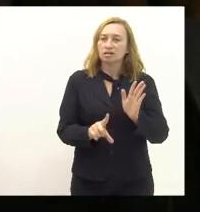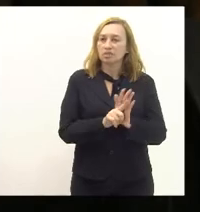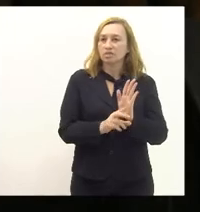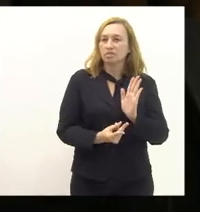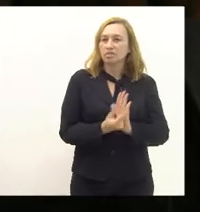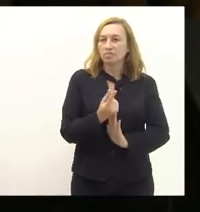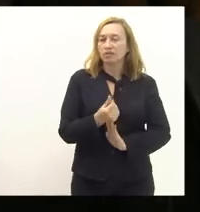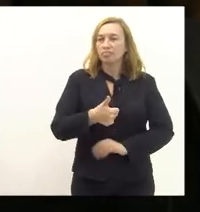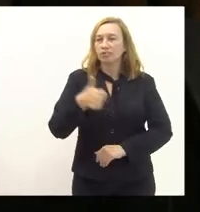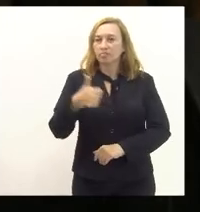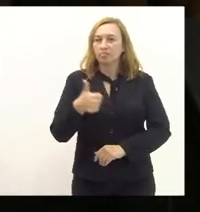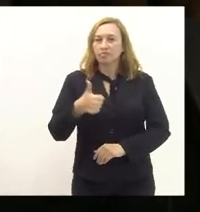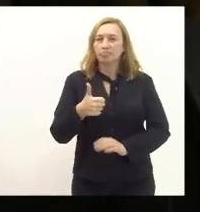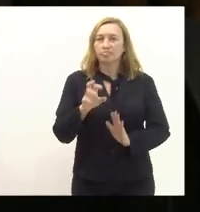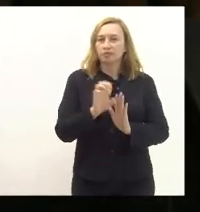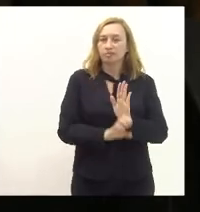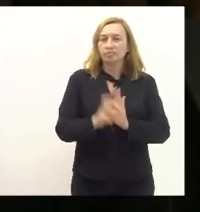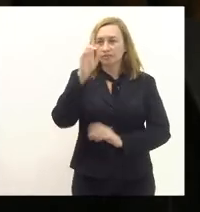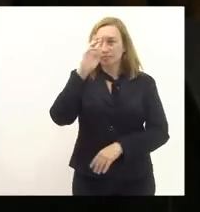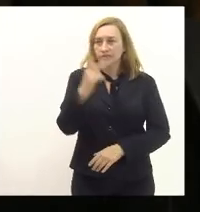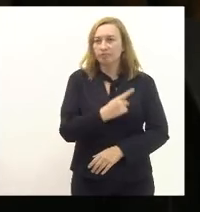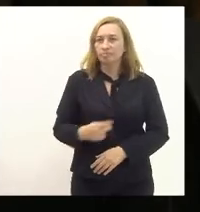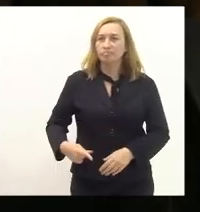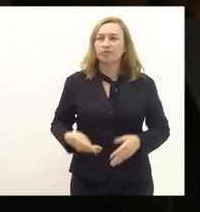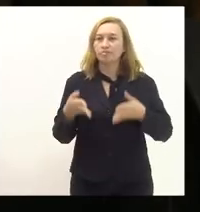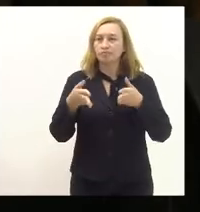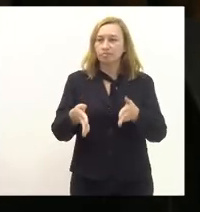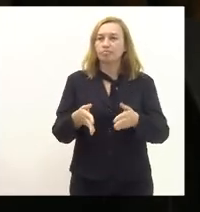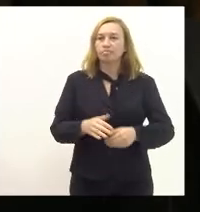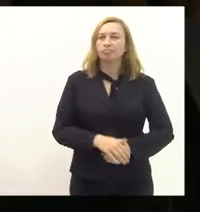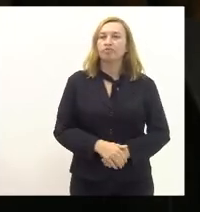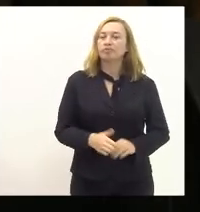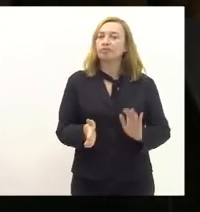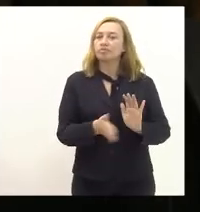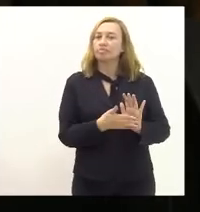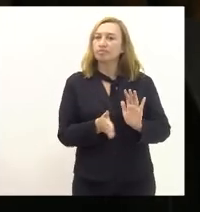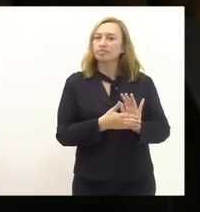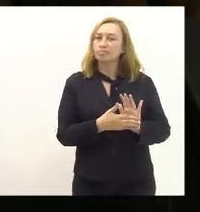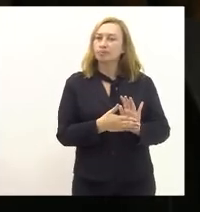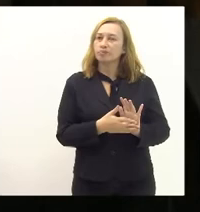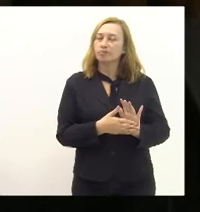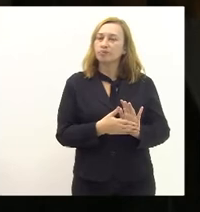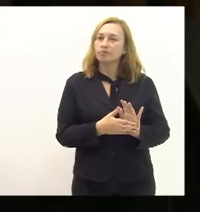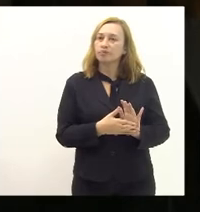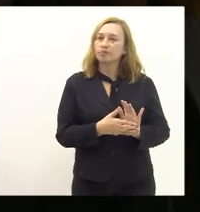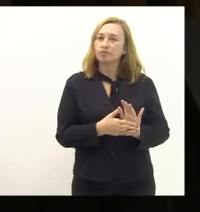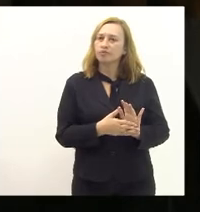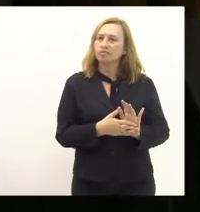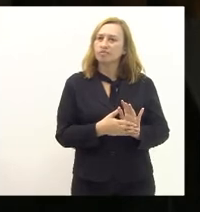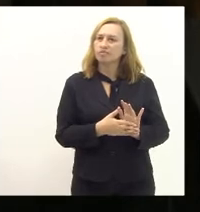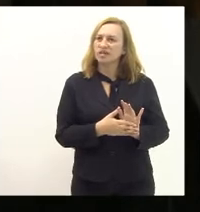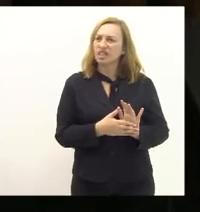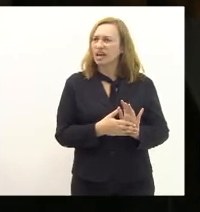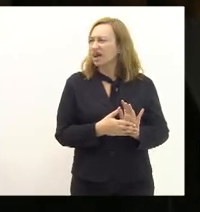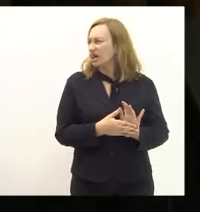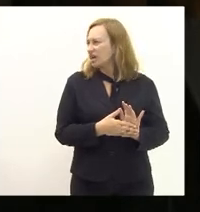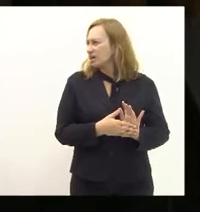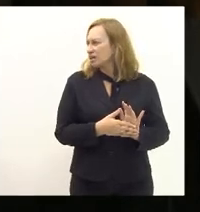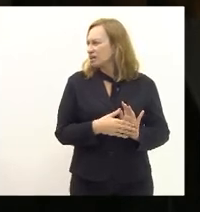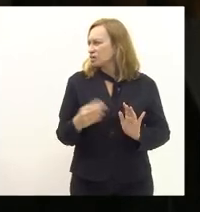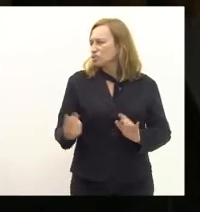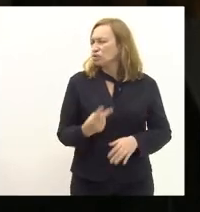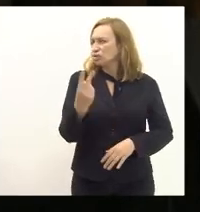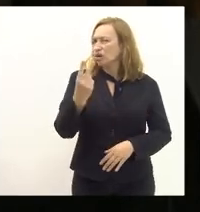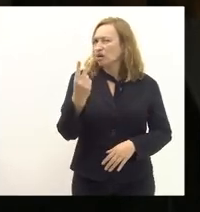A primeira emenda, presidente, que eu queria focar é a que propõe a vedação do contingenciamento dos valores